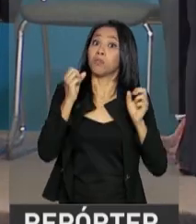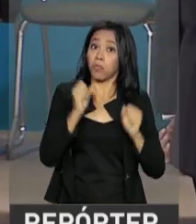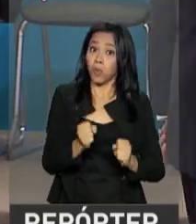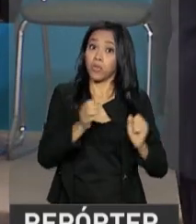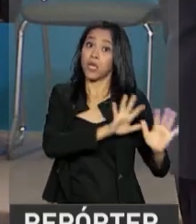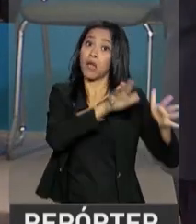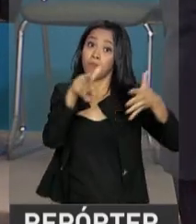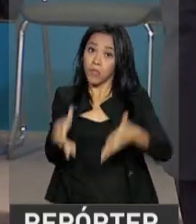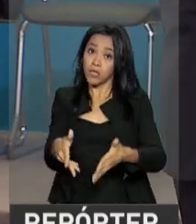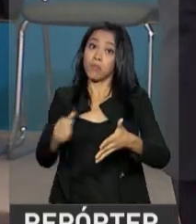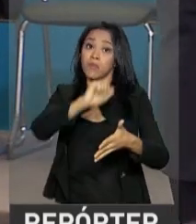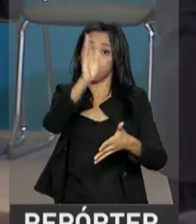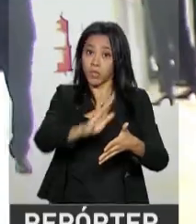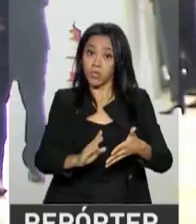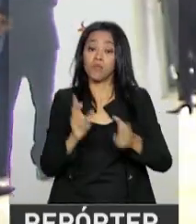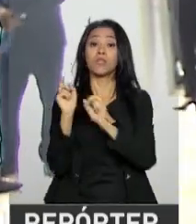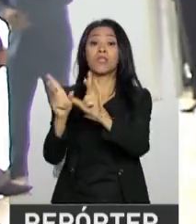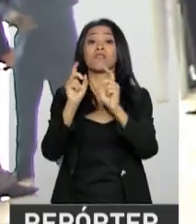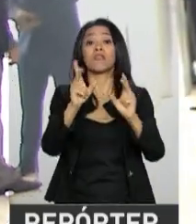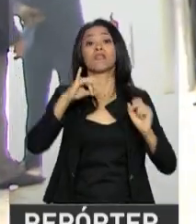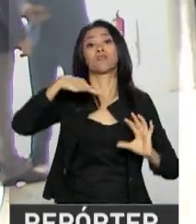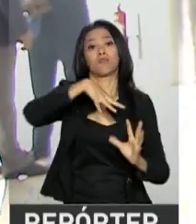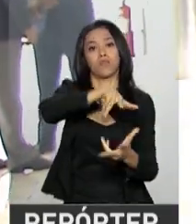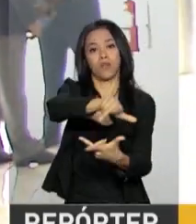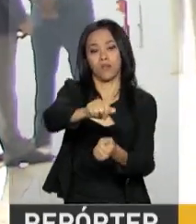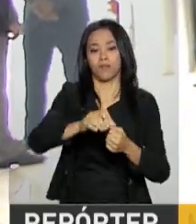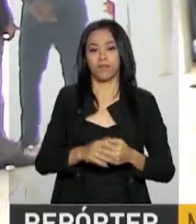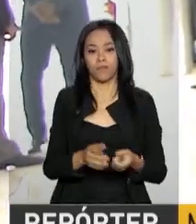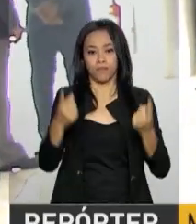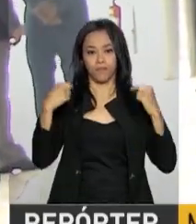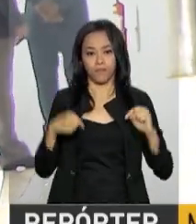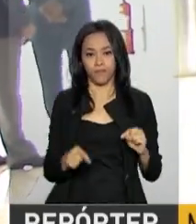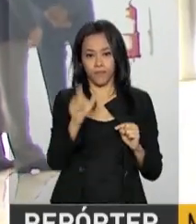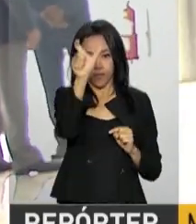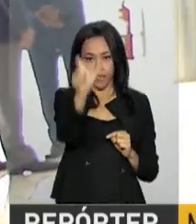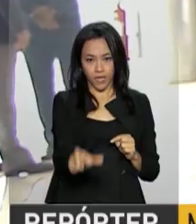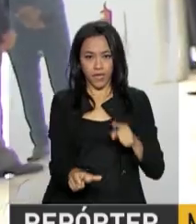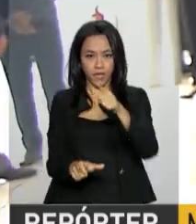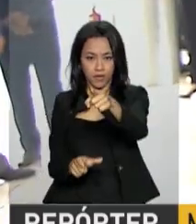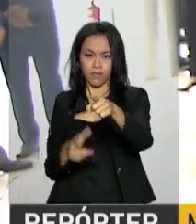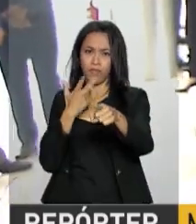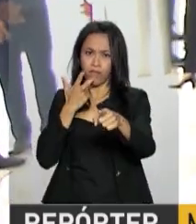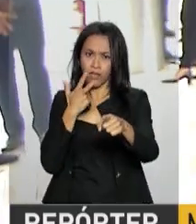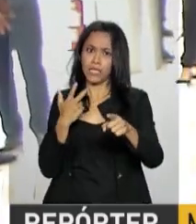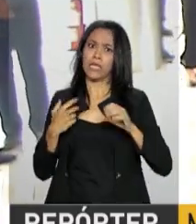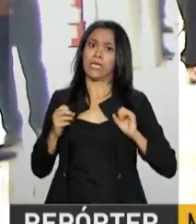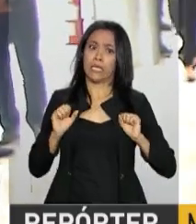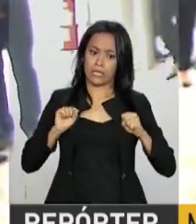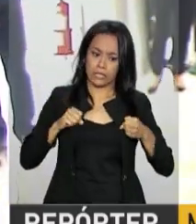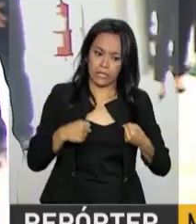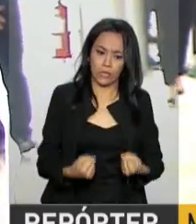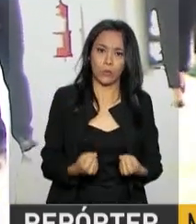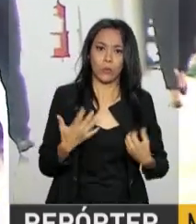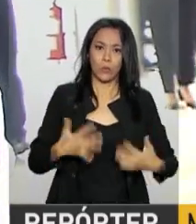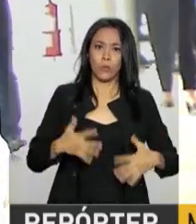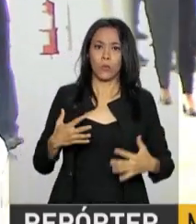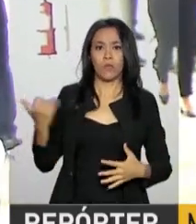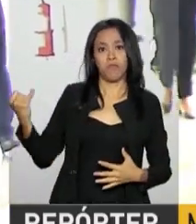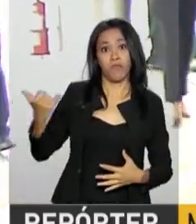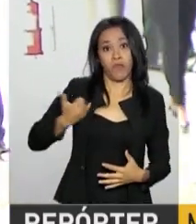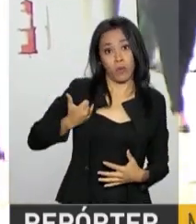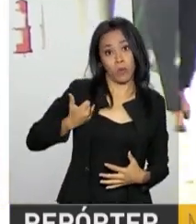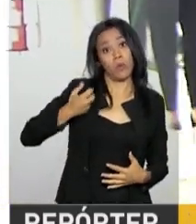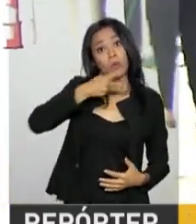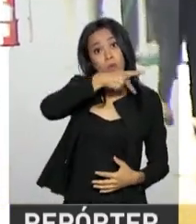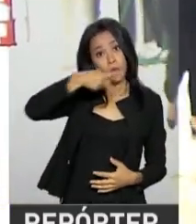internacional o ipi é grande tem um empenho inclusive pessoal do presidente temer o nosso empenho e me diga o empenho